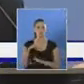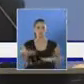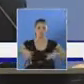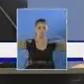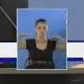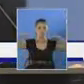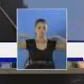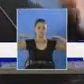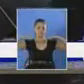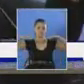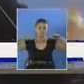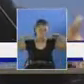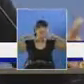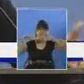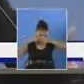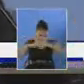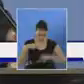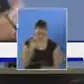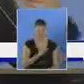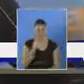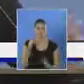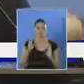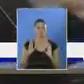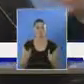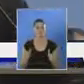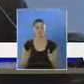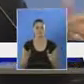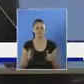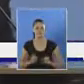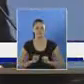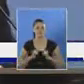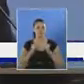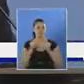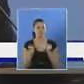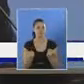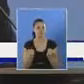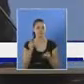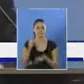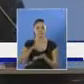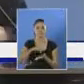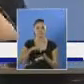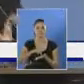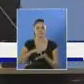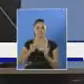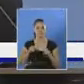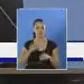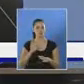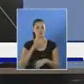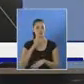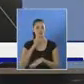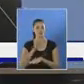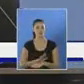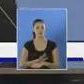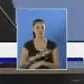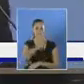altos. Mas nós estamos fazendo esforços para facilitarmos